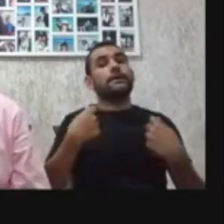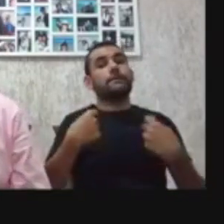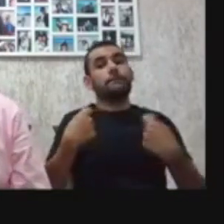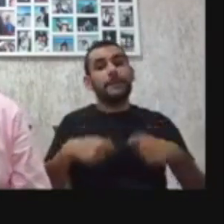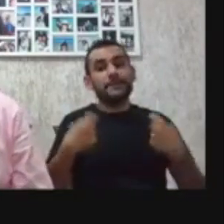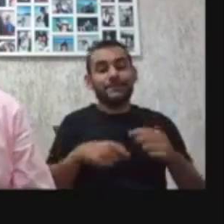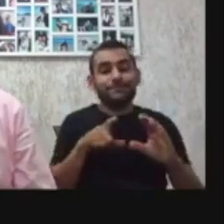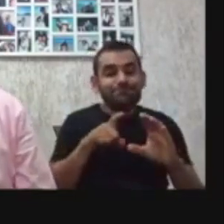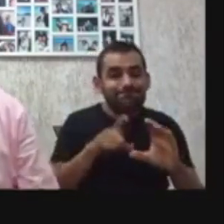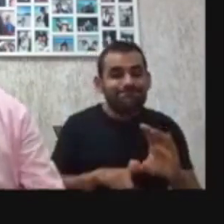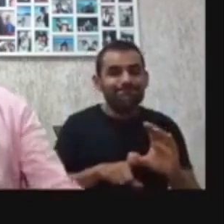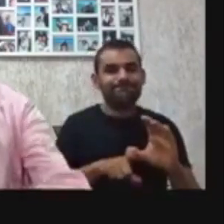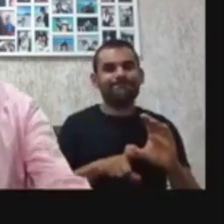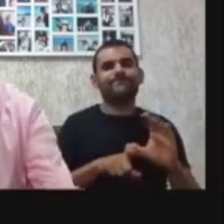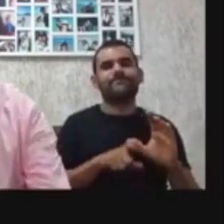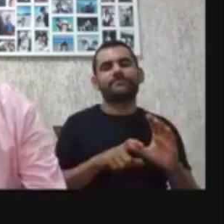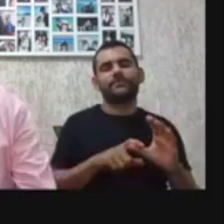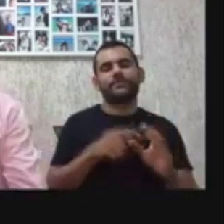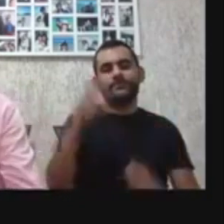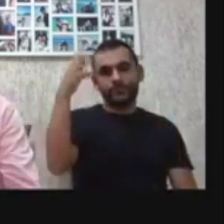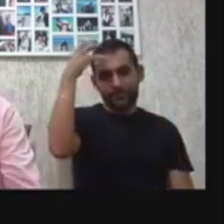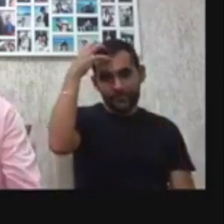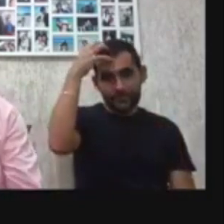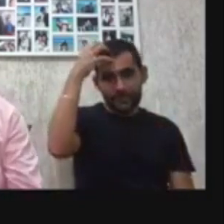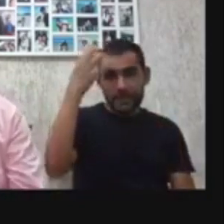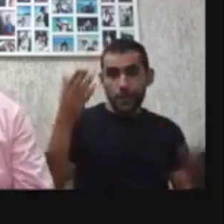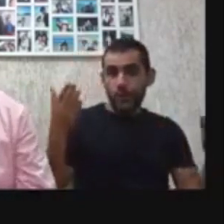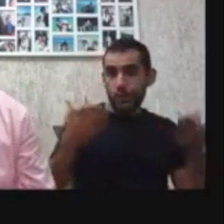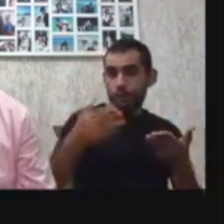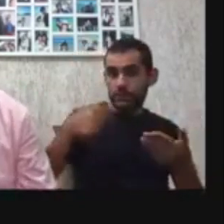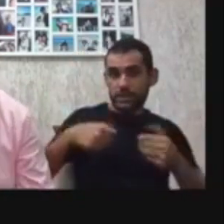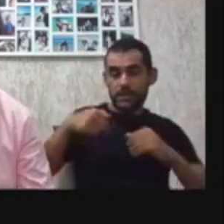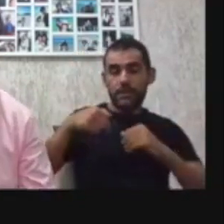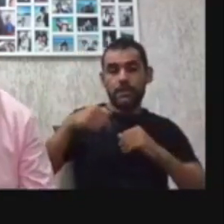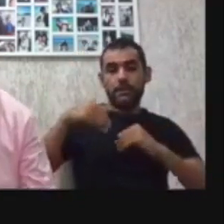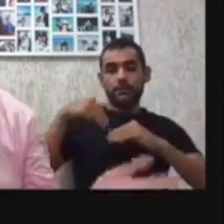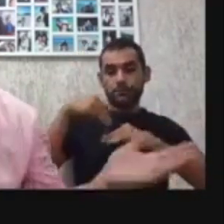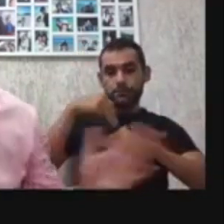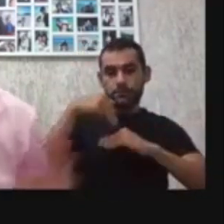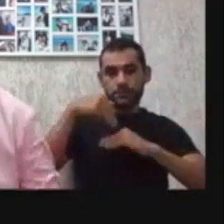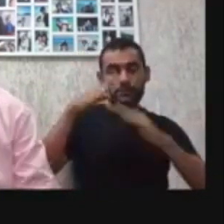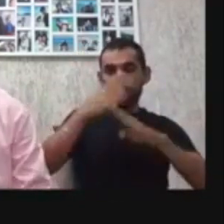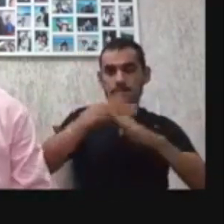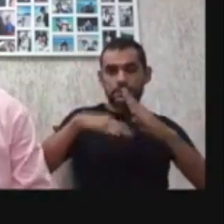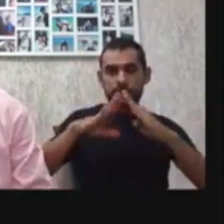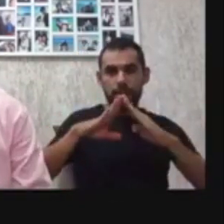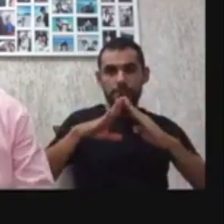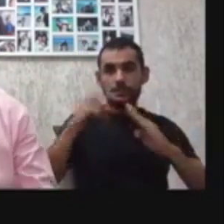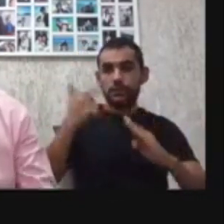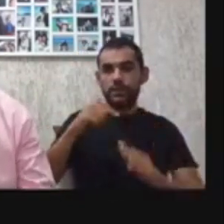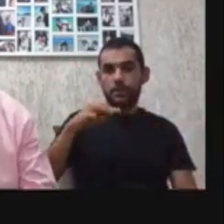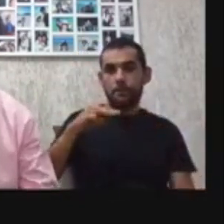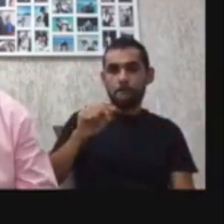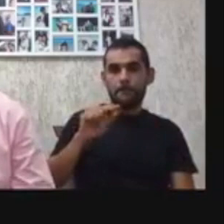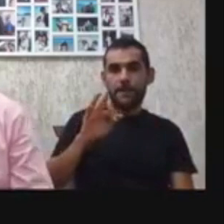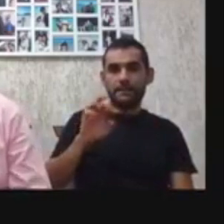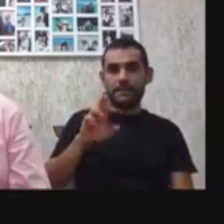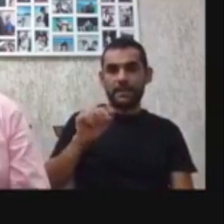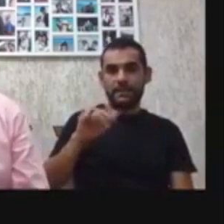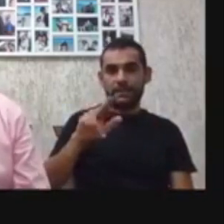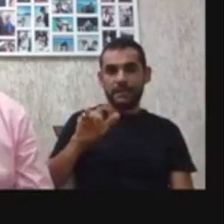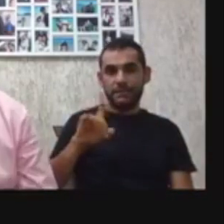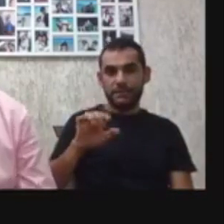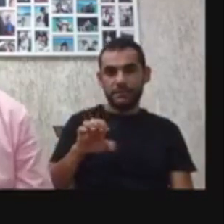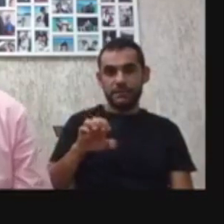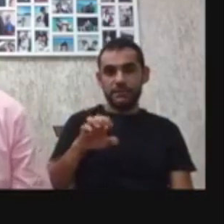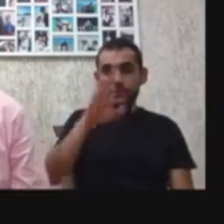São João del Rei. E hoje, por exemplo, na Santa Casa de Misericórdia, nós não temos uma maternidade de alto risco, nós precisamos investir nisso.